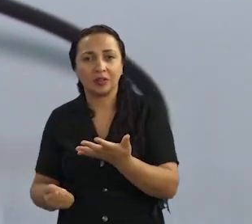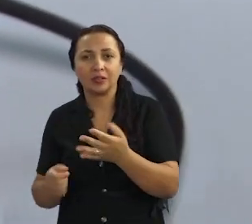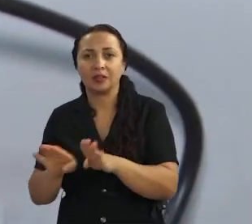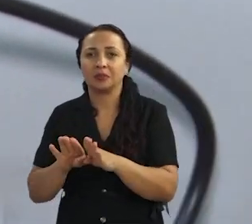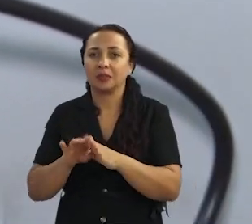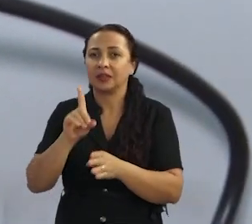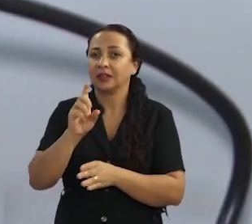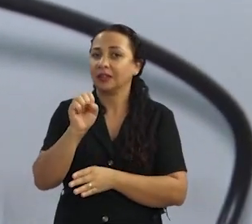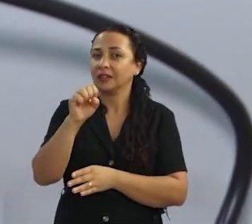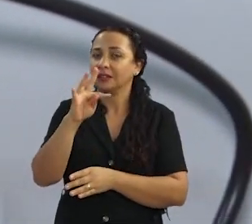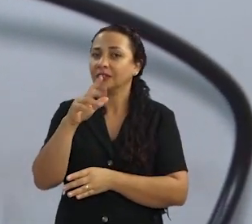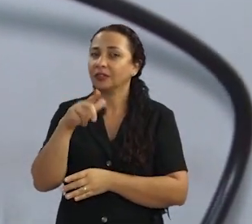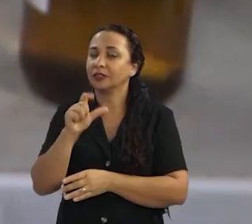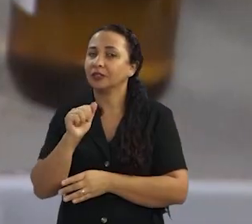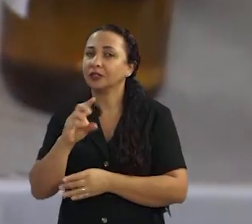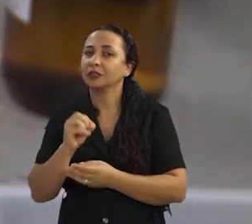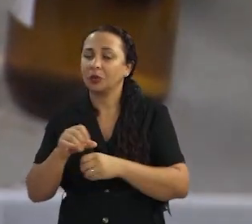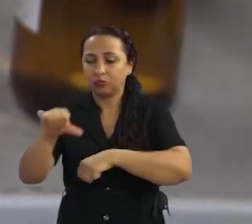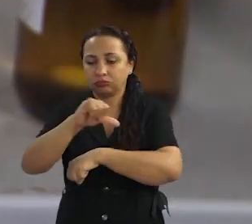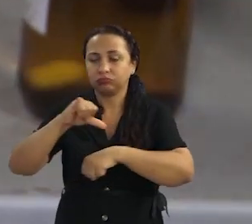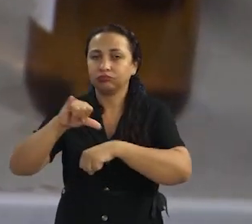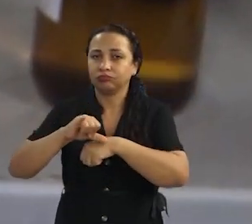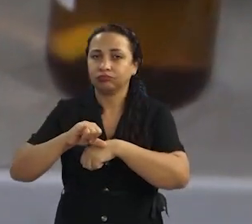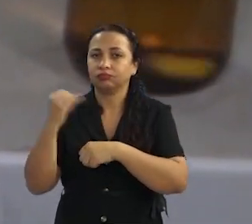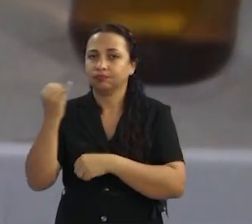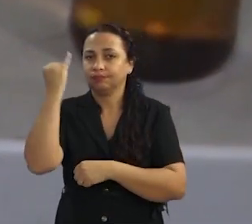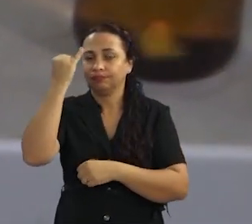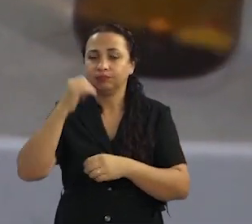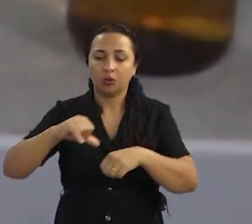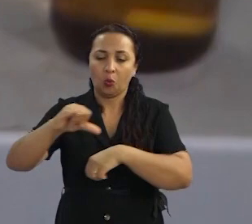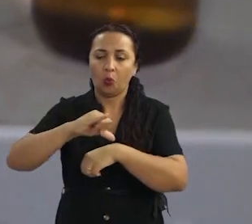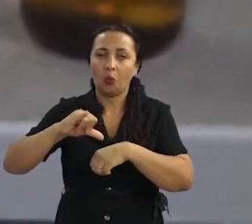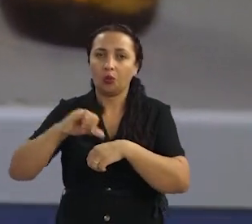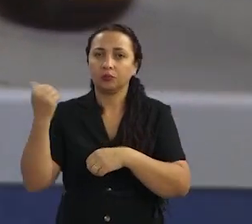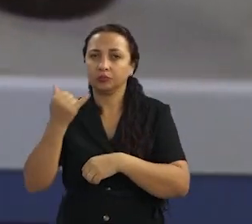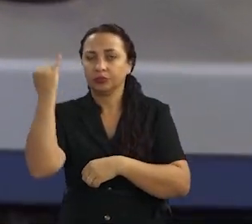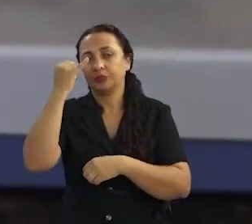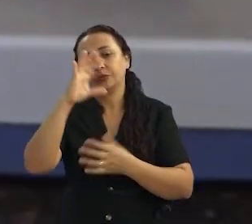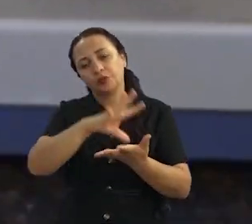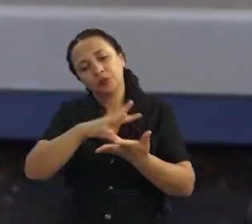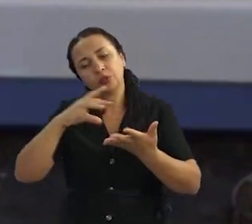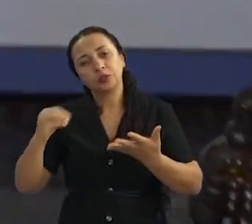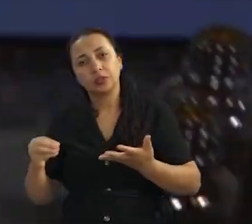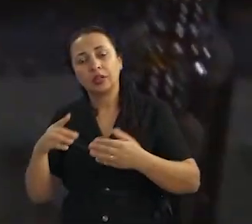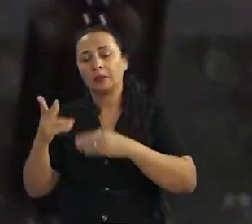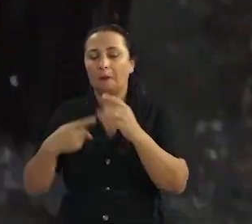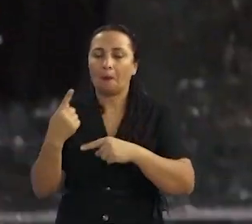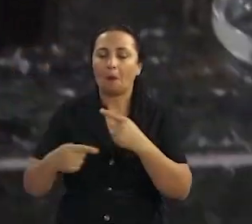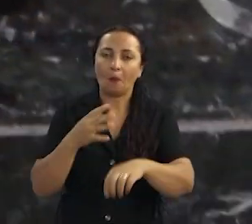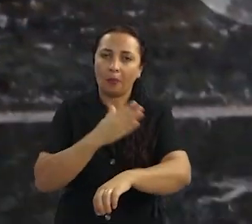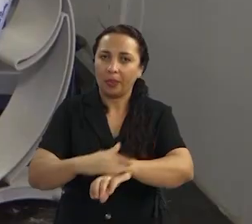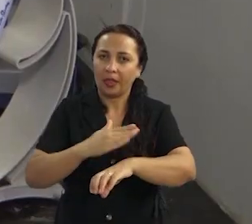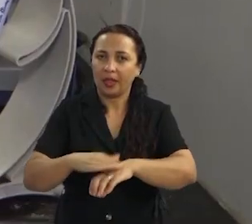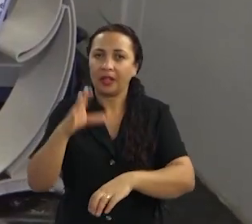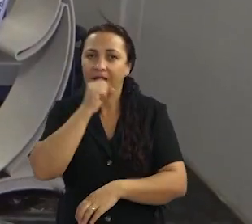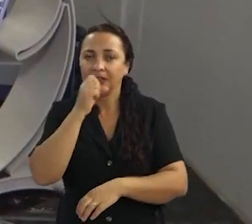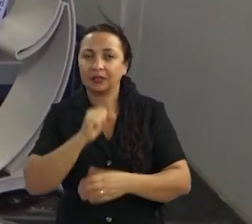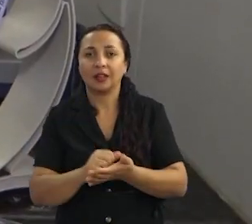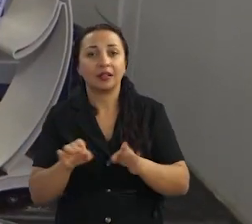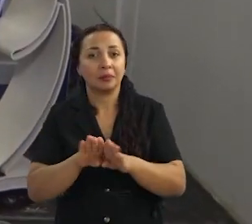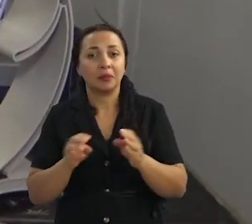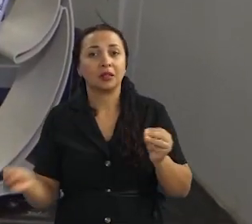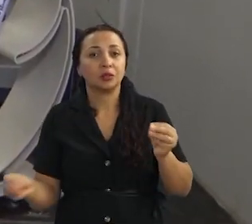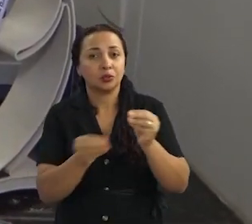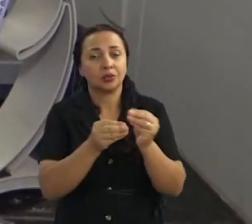extração através de um destilador tipo Kleber, para a extração do óleo essencial. O óleo essencial foi extraído a partir das cascas da laranja e adicionado a